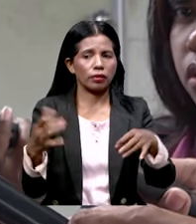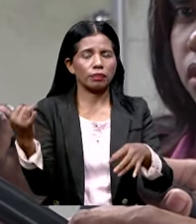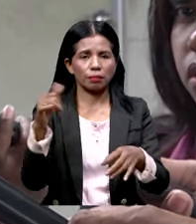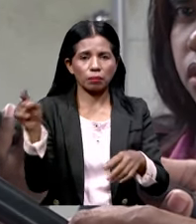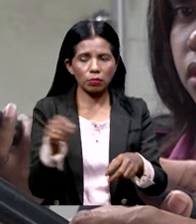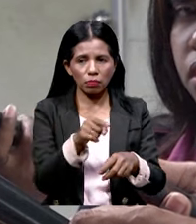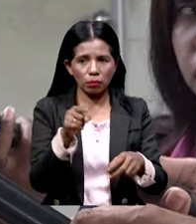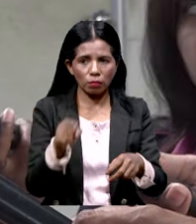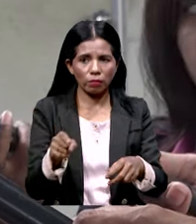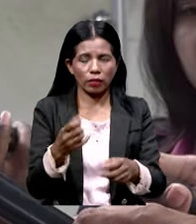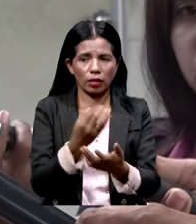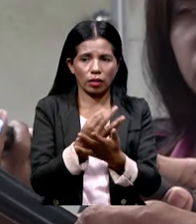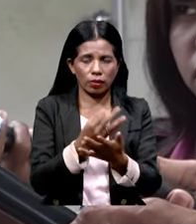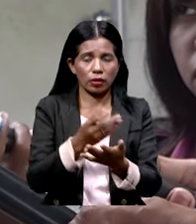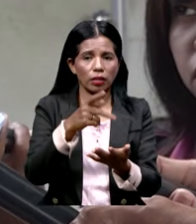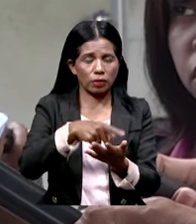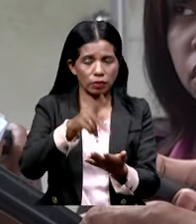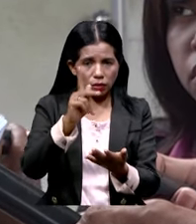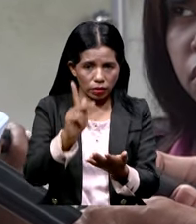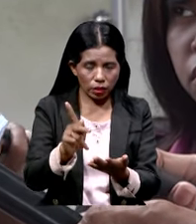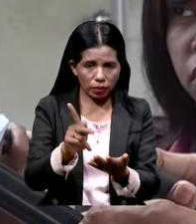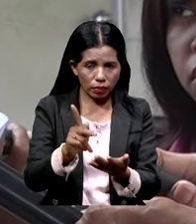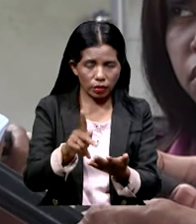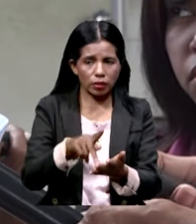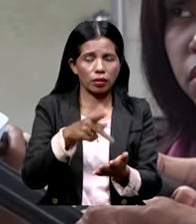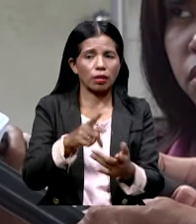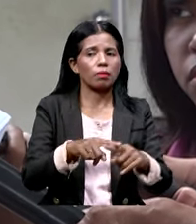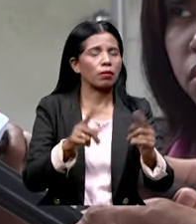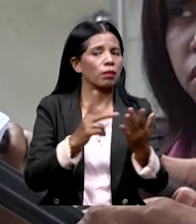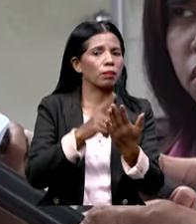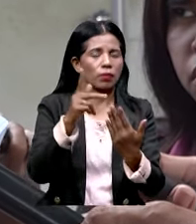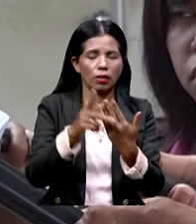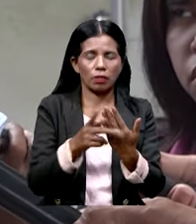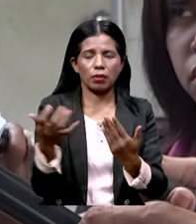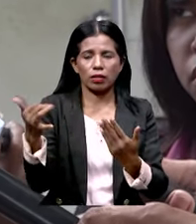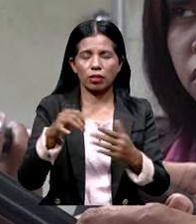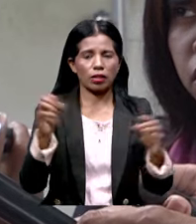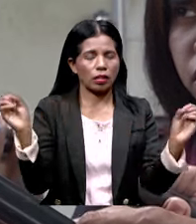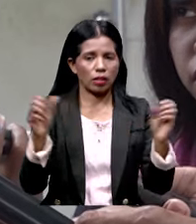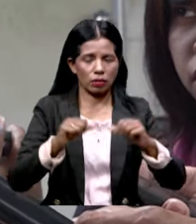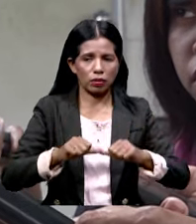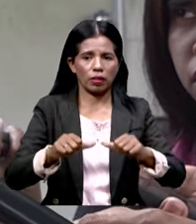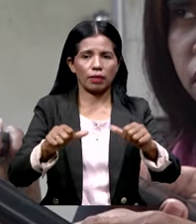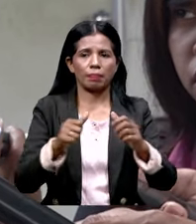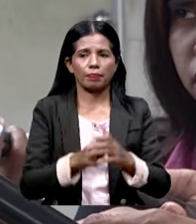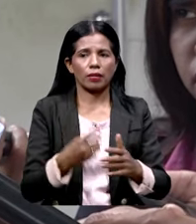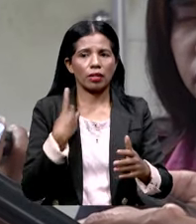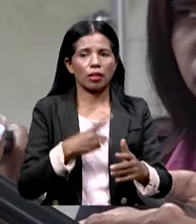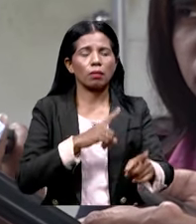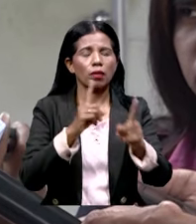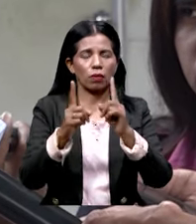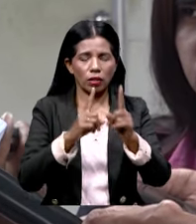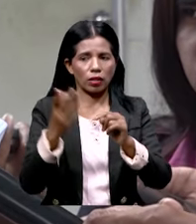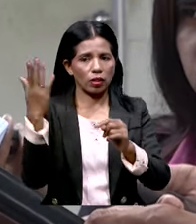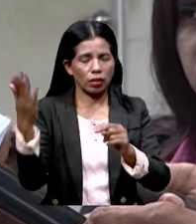de salários e vencimentos, nina execução lao, mas be programa cira la lao. Nema ma foti, concretamente, ia hoje